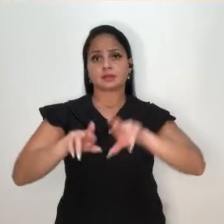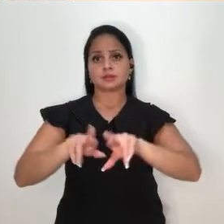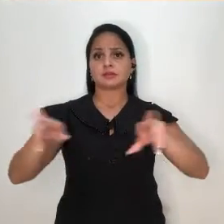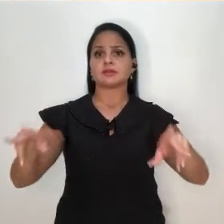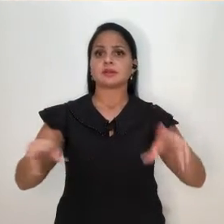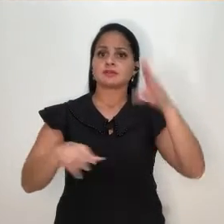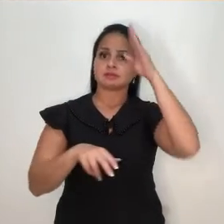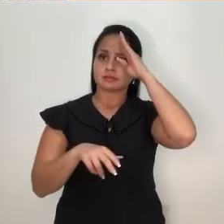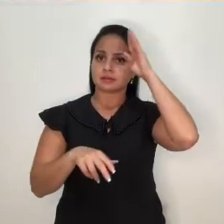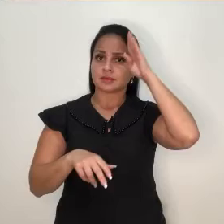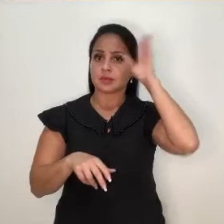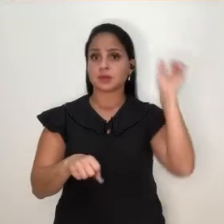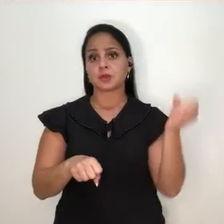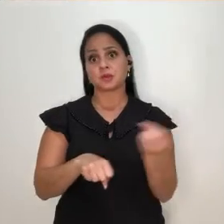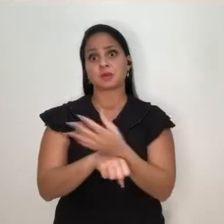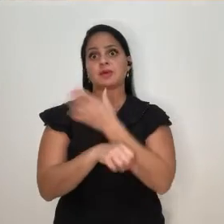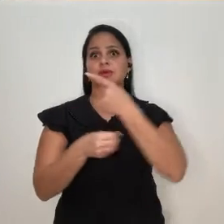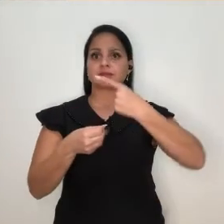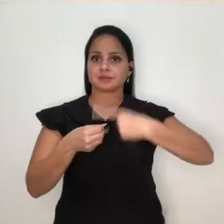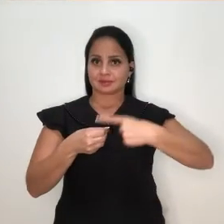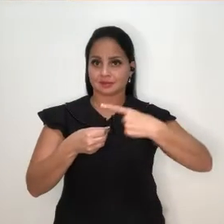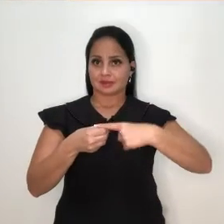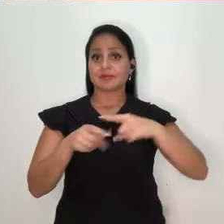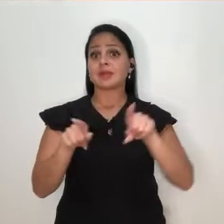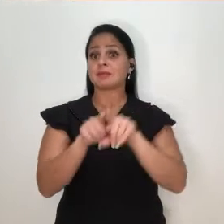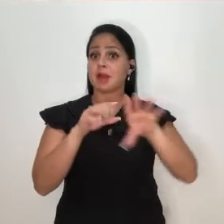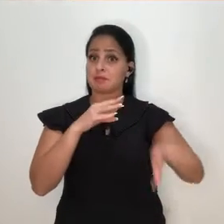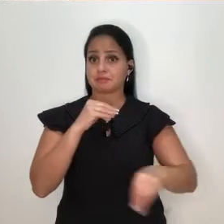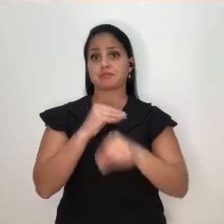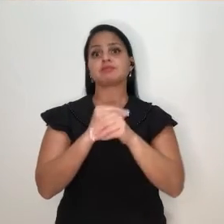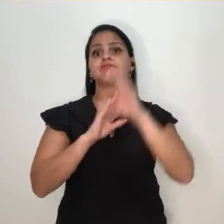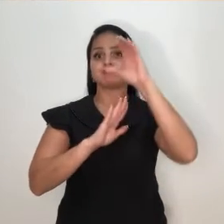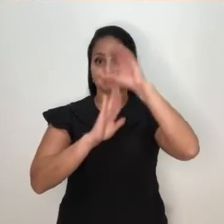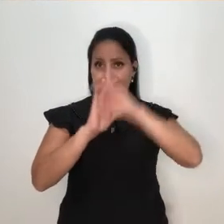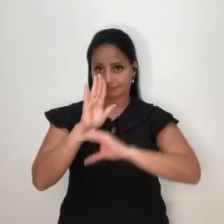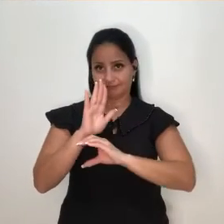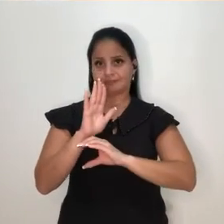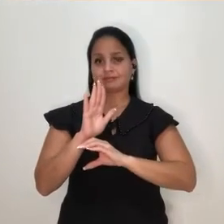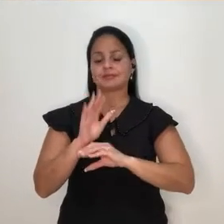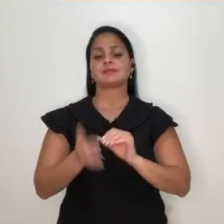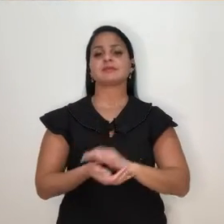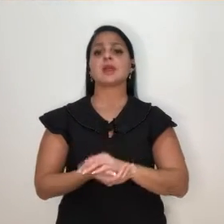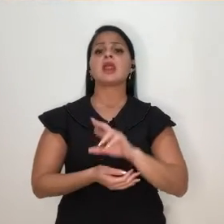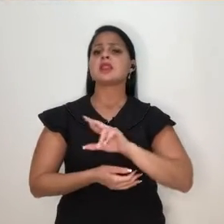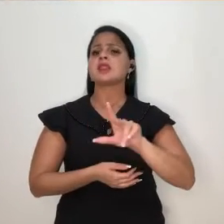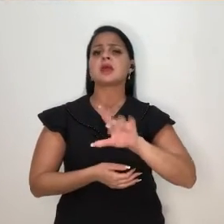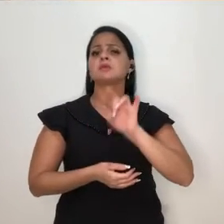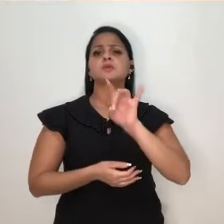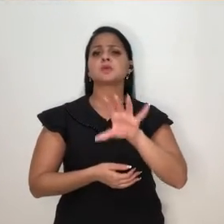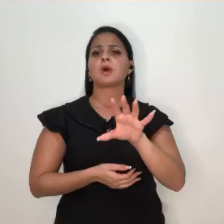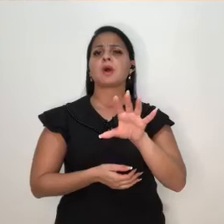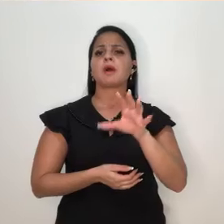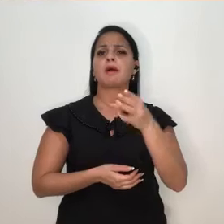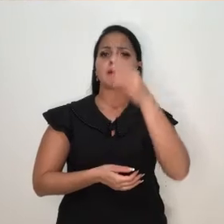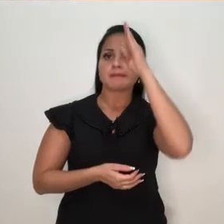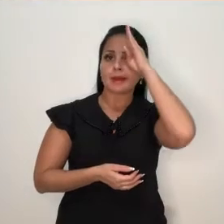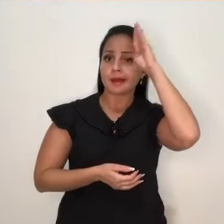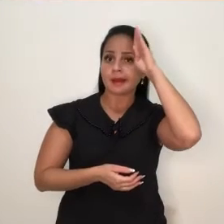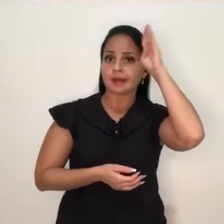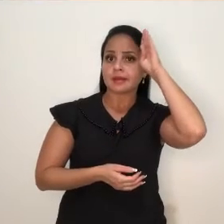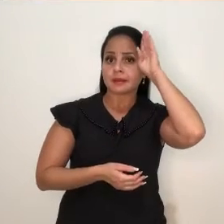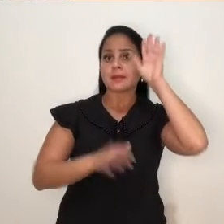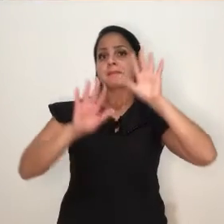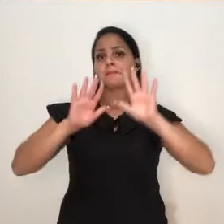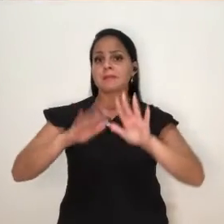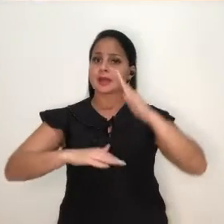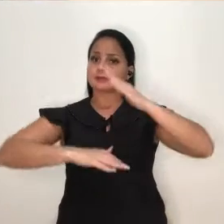diferentes universitários e novas cidades e de incrementar o seu currículo, não só de forma acadêmica, mas também